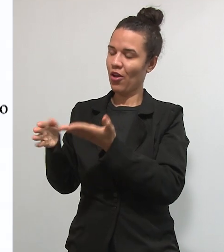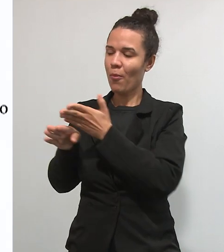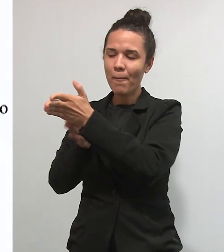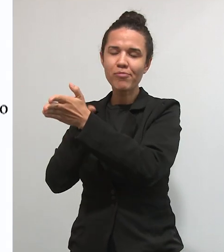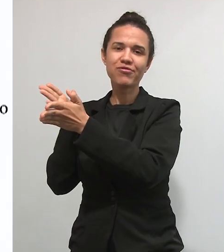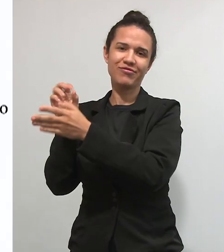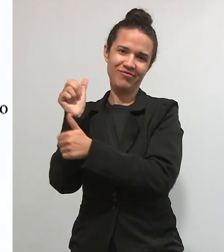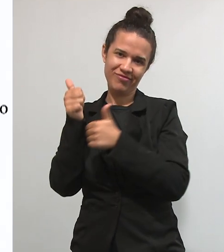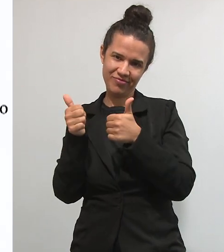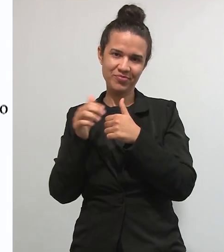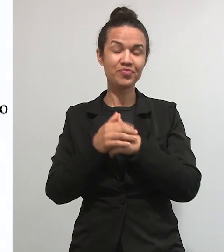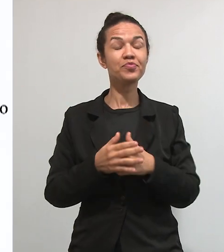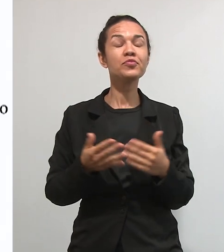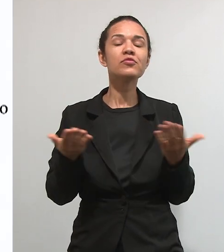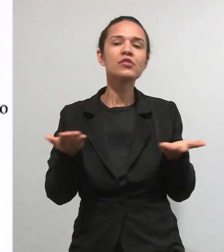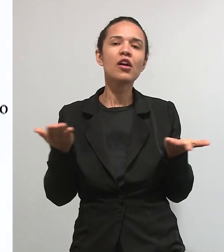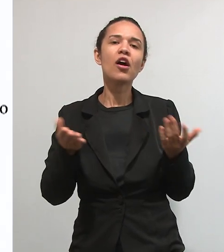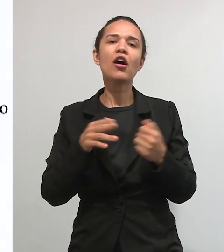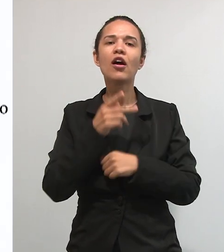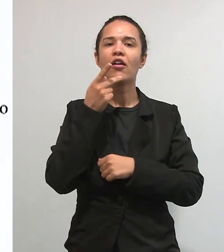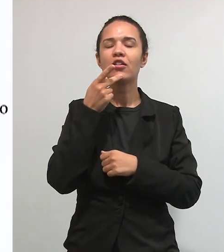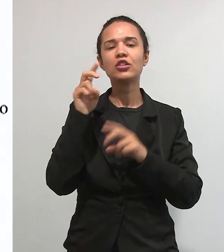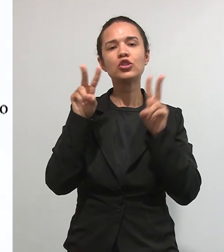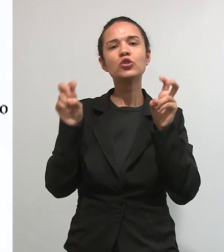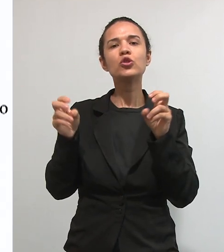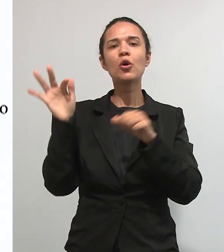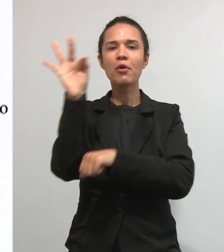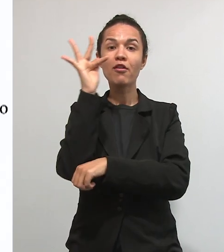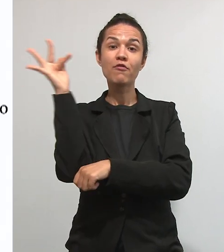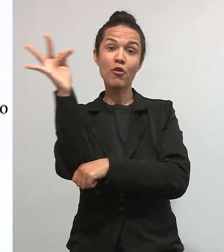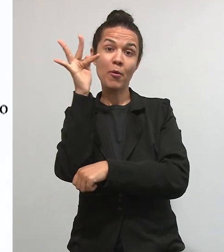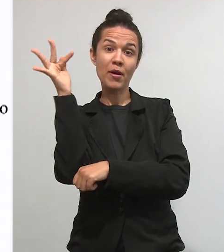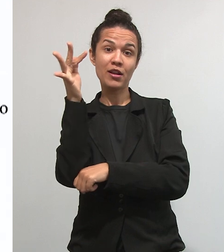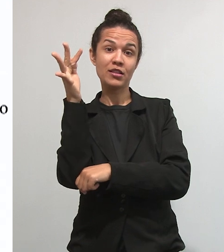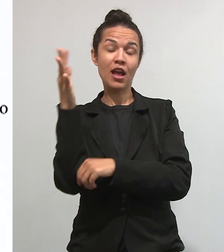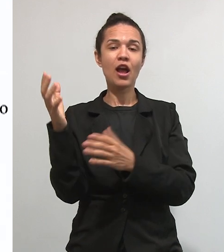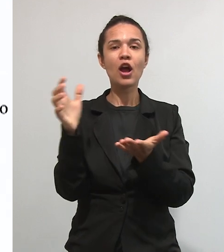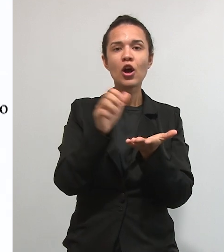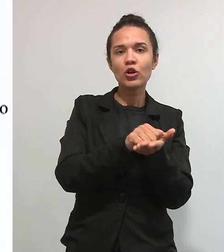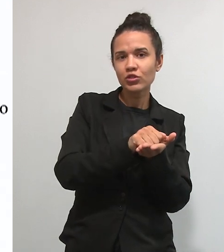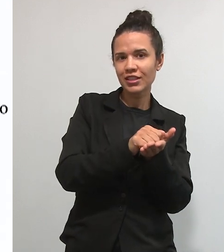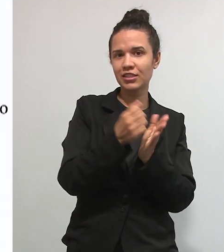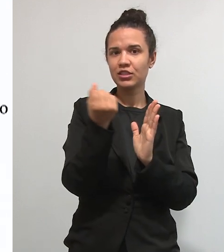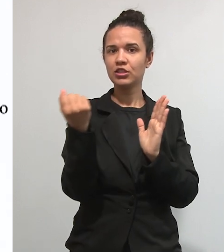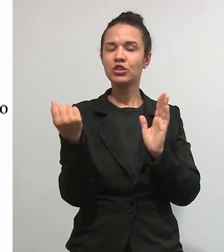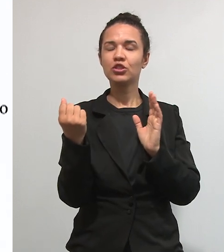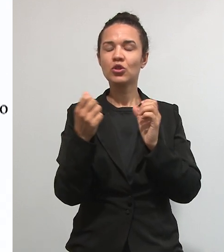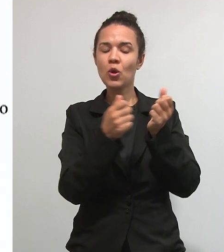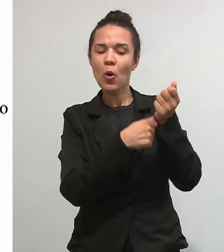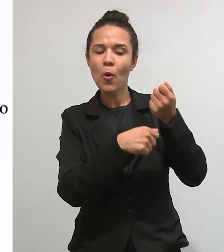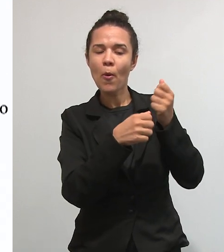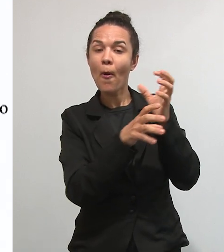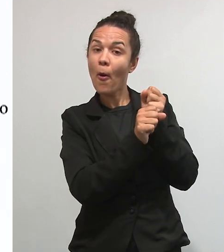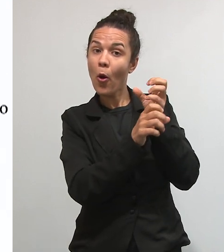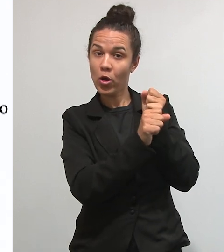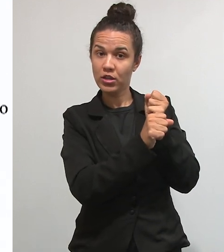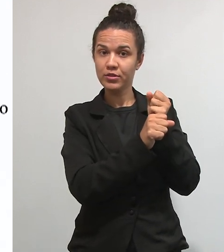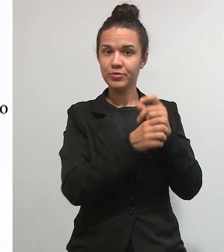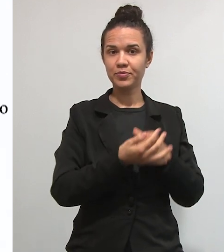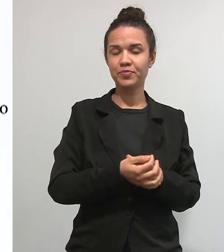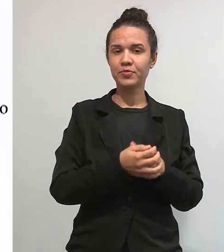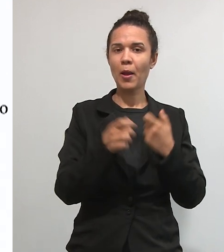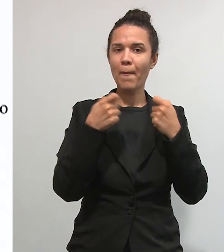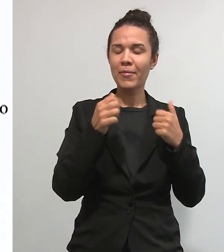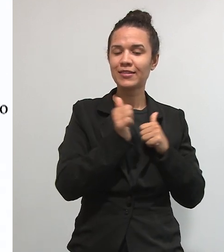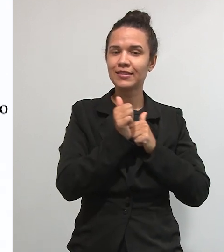Bom, vamos ver aqui sobre as formalidades do registro contábil, tá? E esse registro, ele deve seguir o